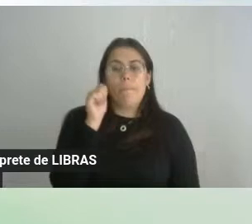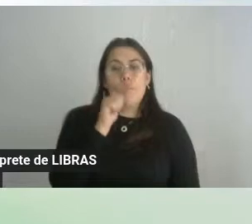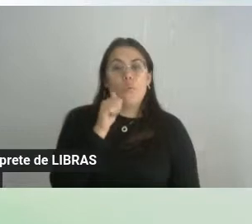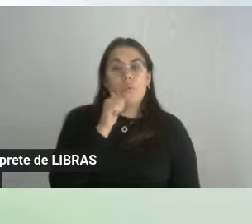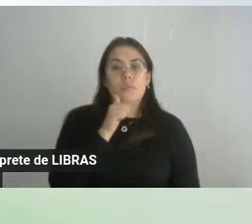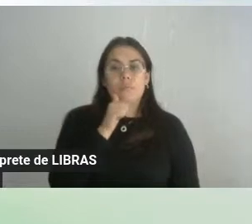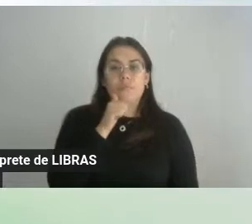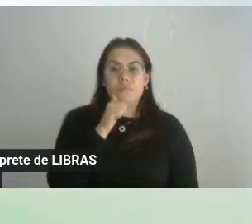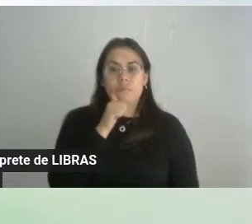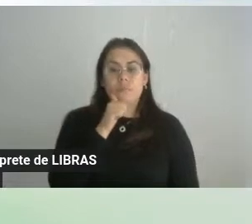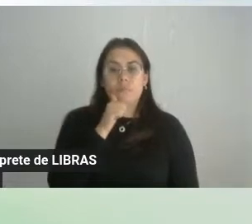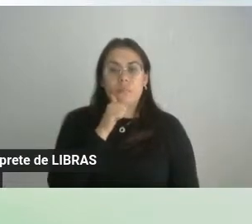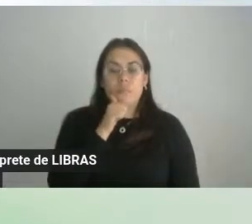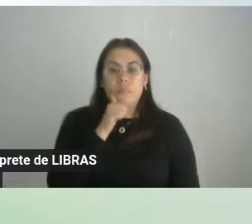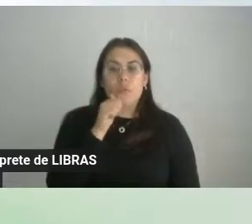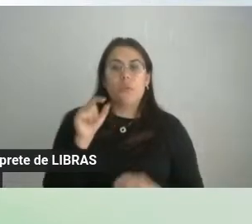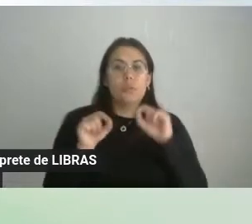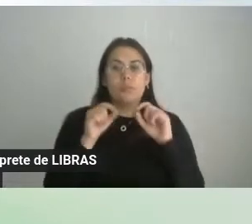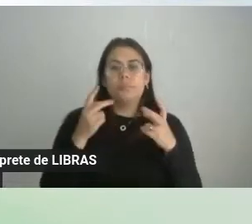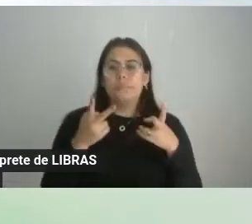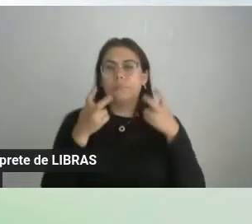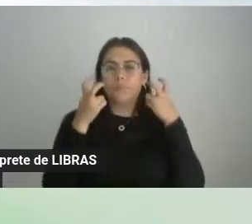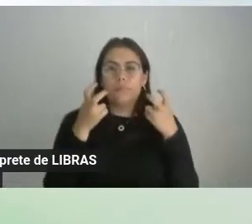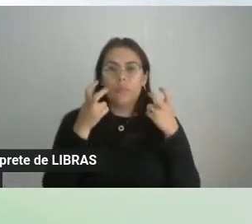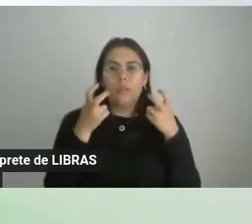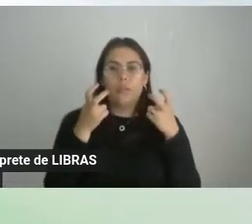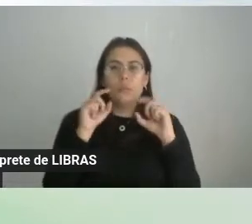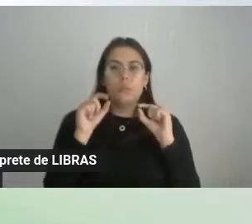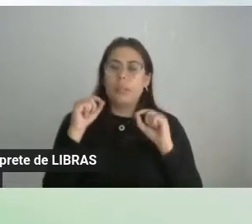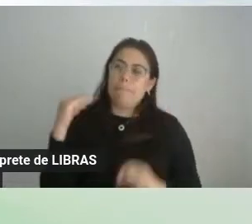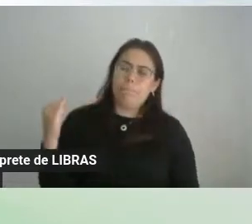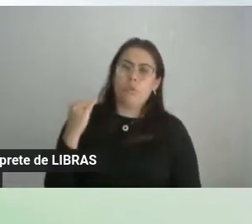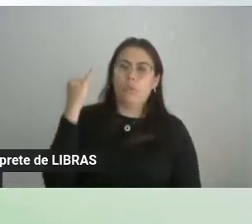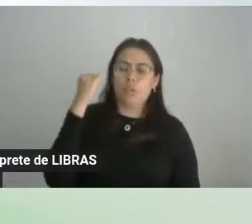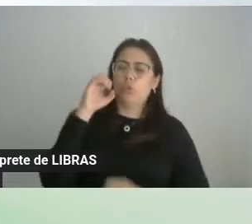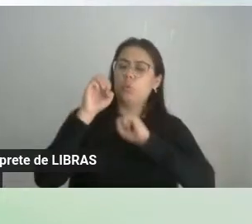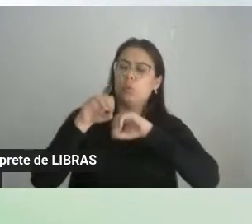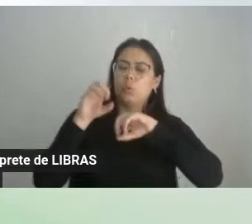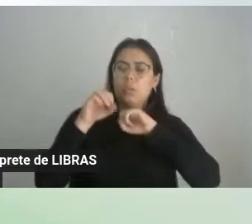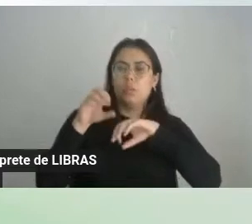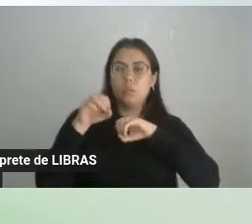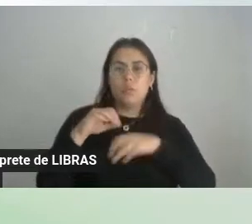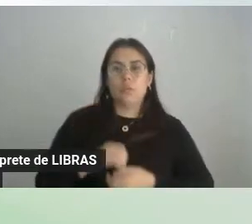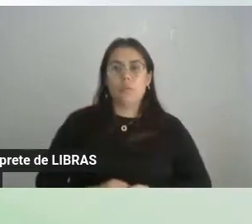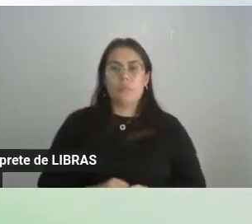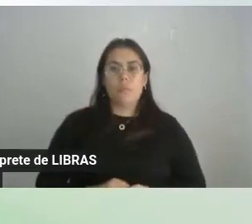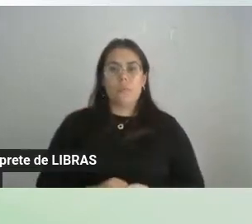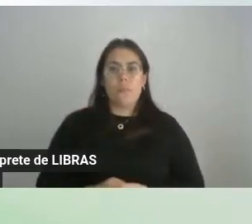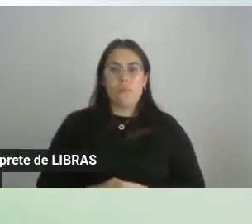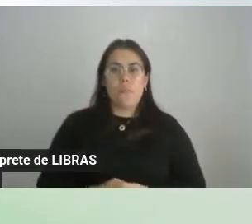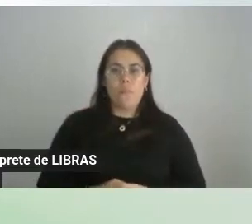muito relacionados. O que eu acredito que seja muito importante no aspecto da educação para isso, me parece